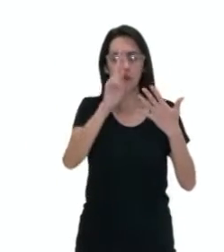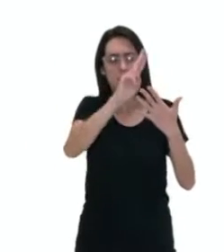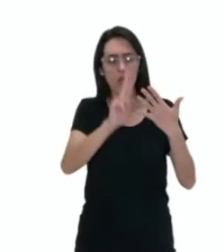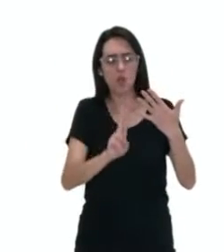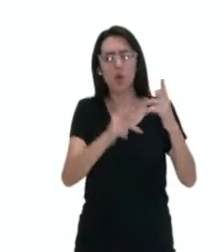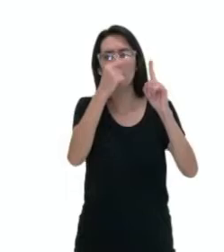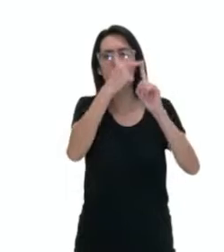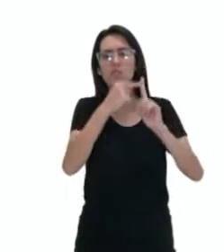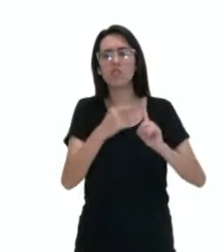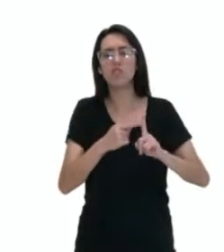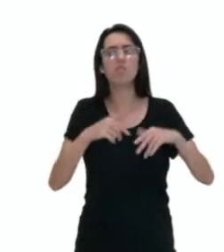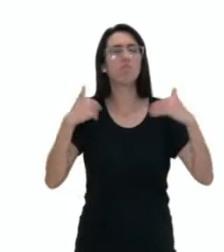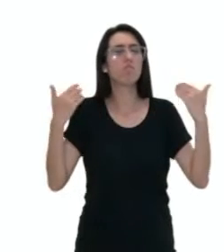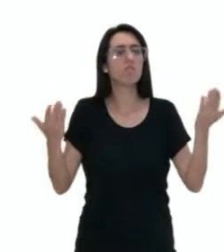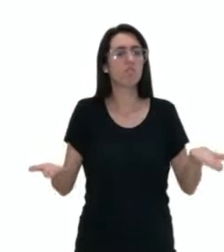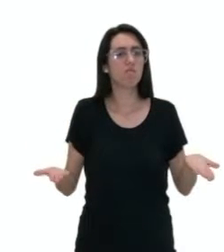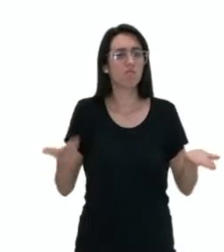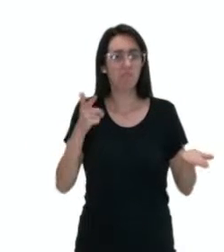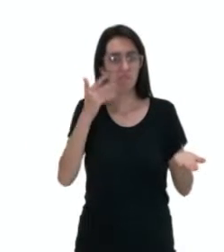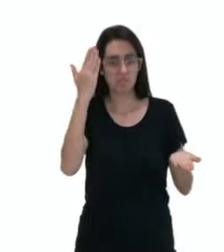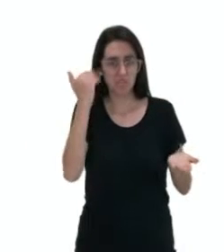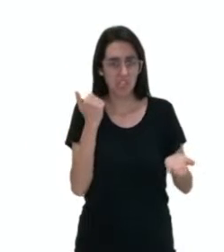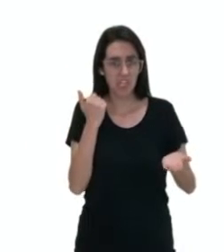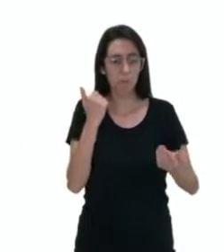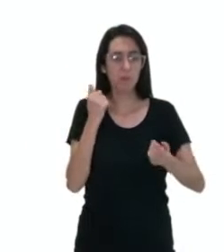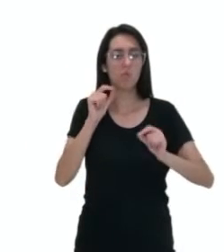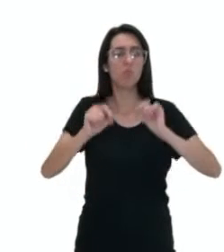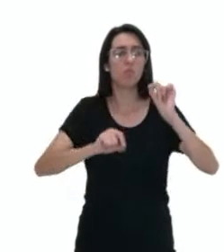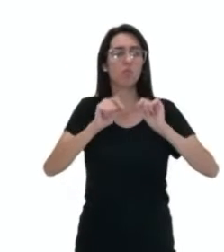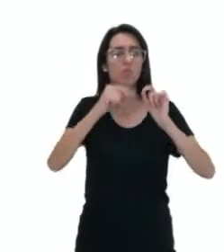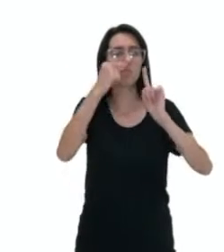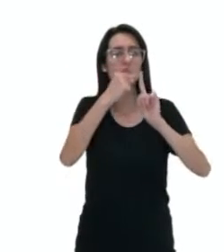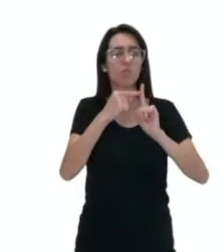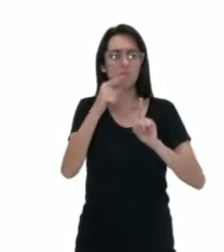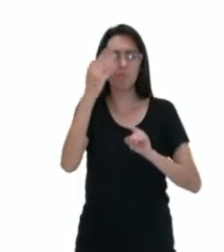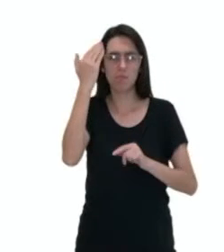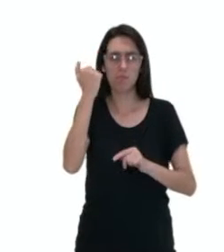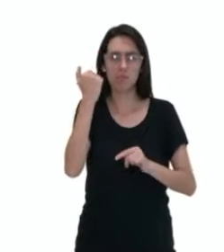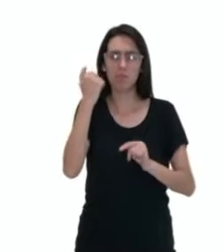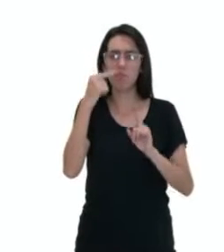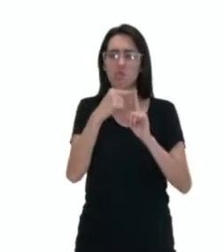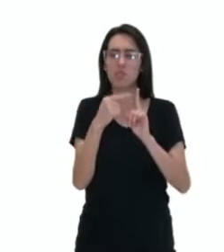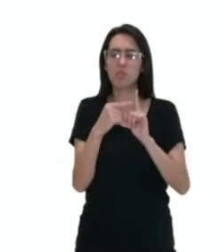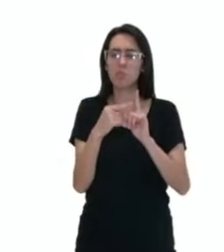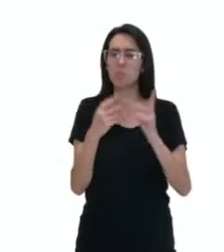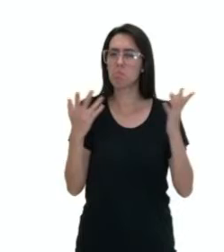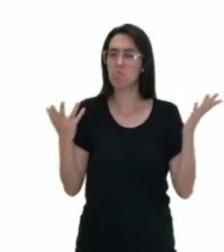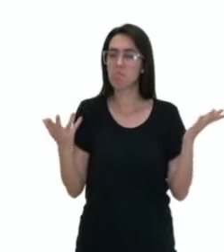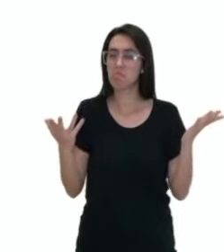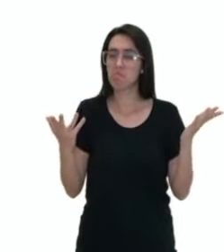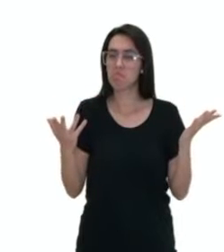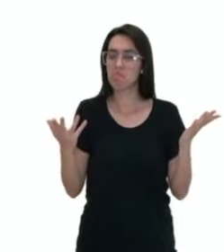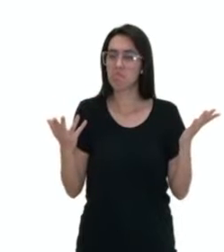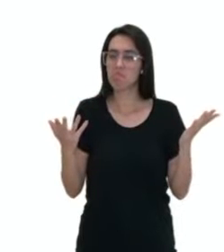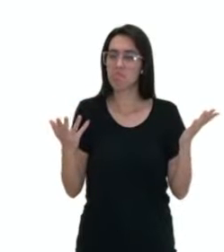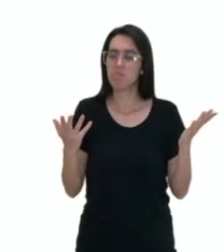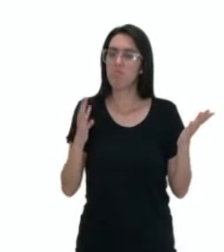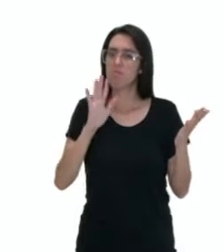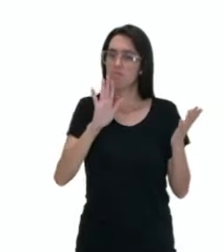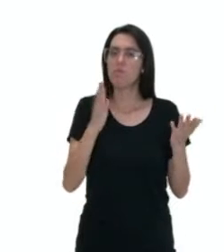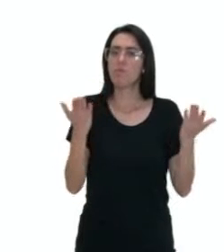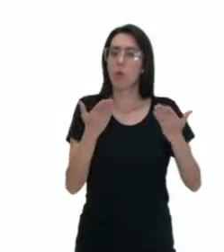das lutas? Sabe que elas são classificadas e sabe dizer um tipo de classificação? Vamos conhecer